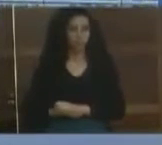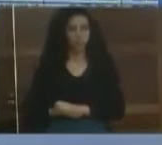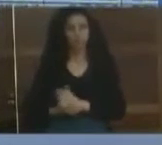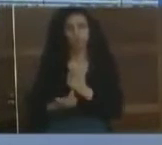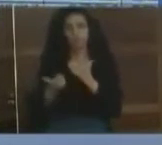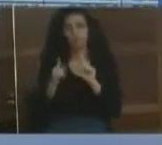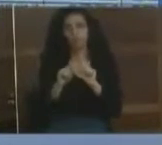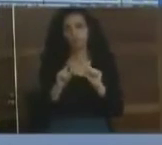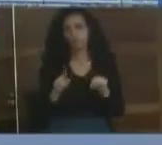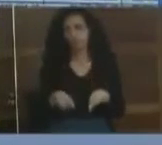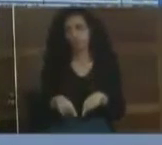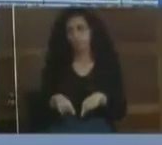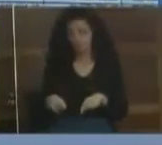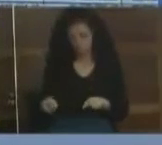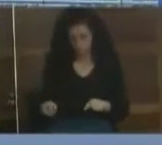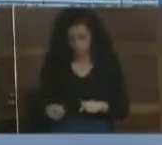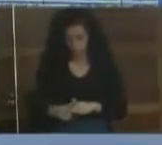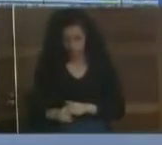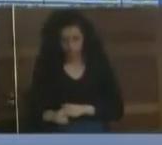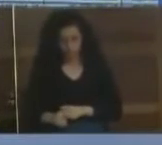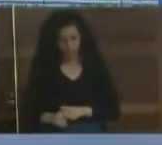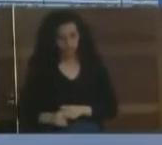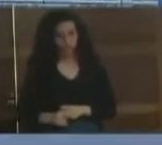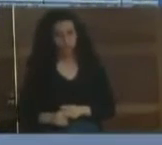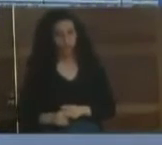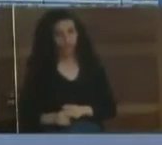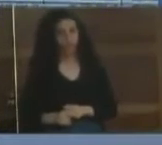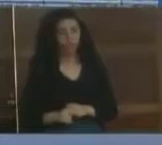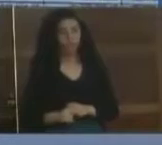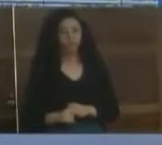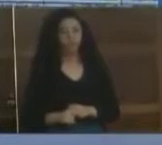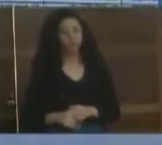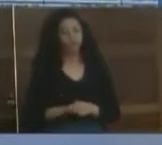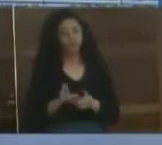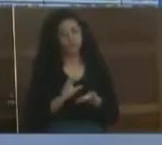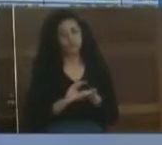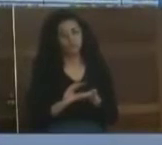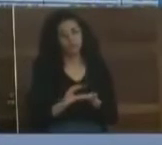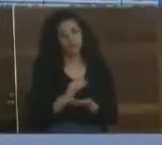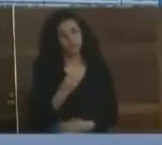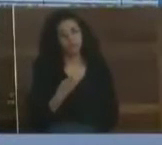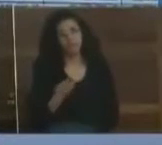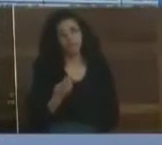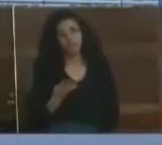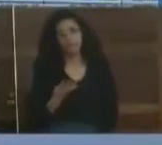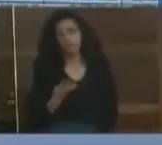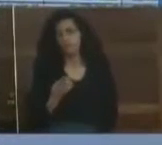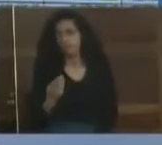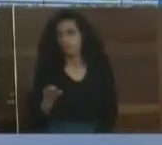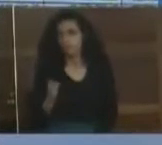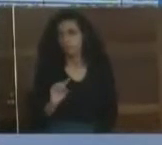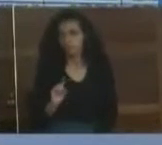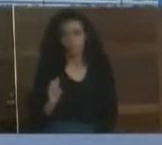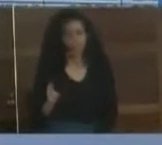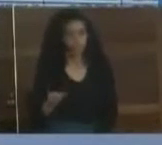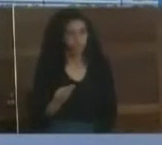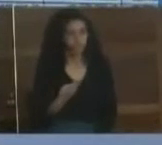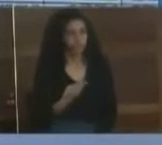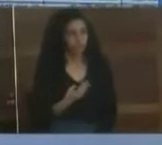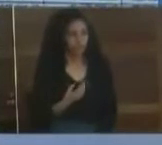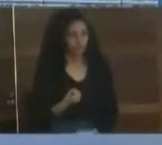outros serviços de terceiros pessoa jurídica despesa orçada atualizada de 354 milhões